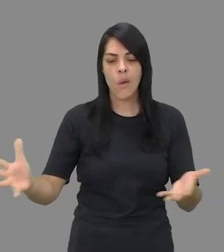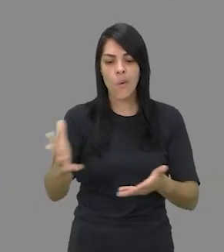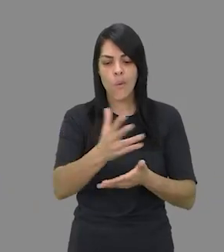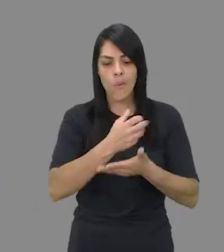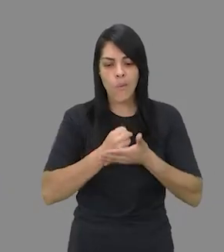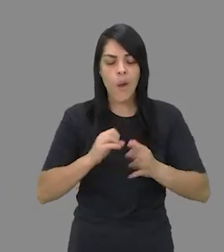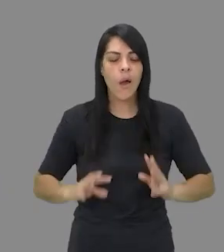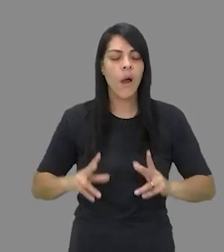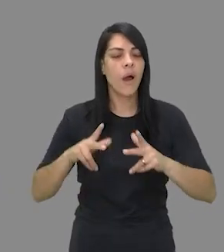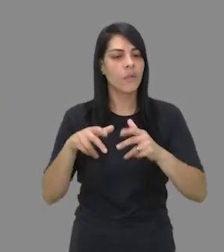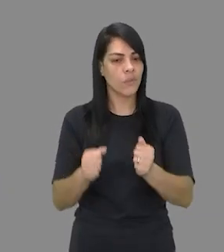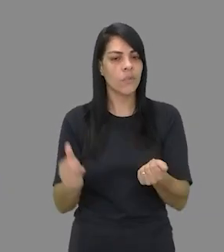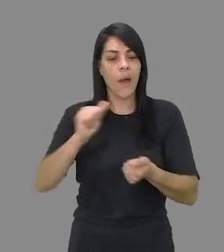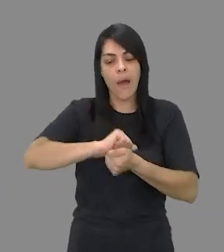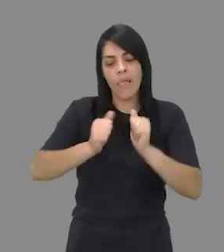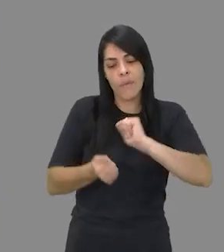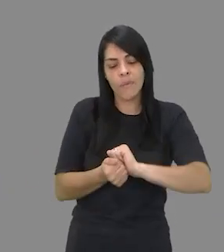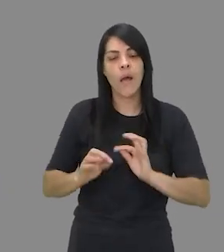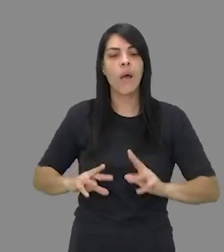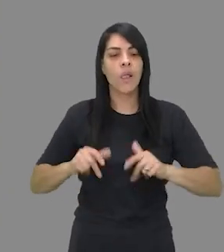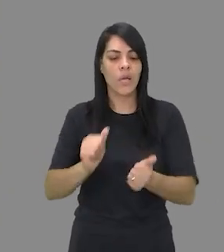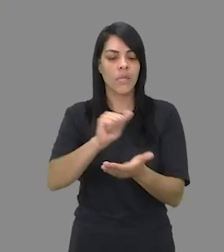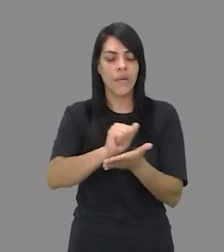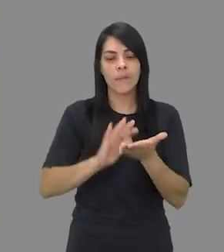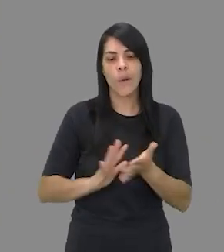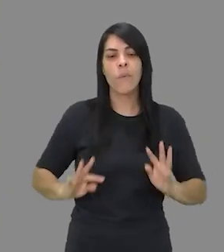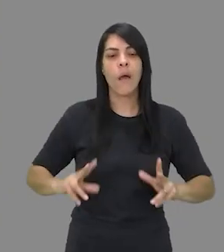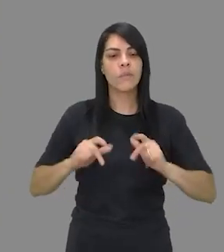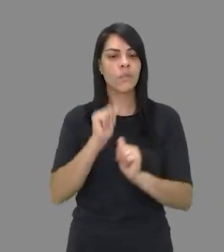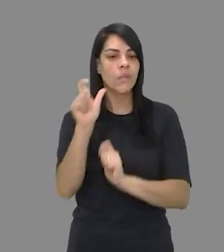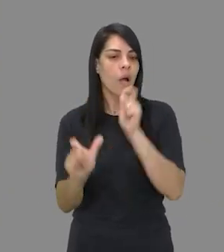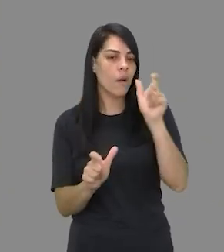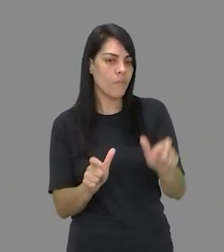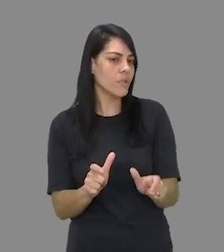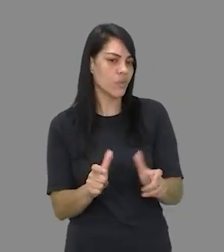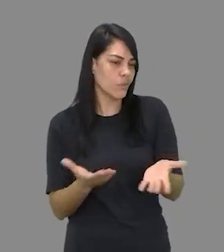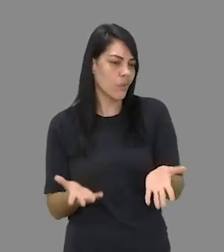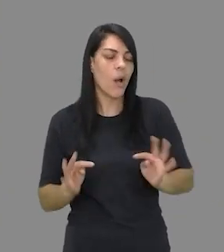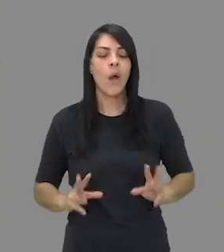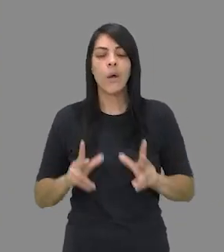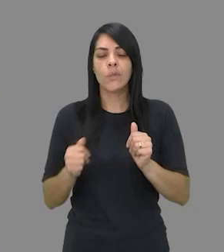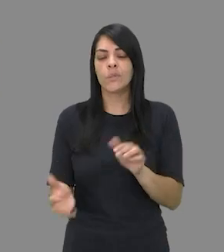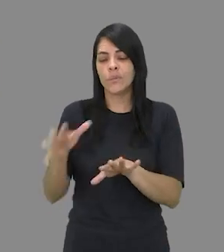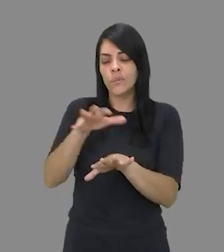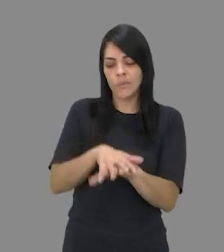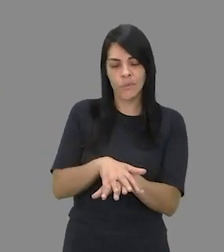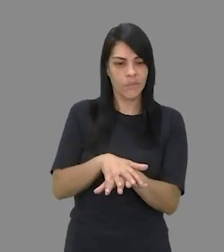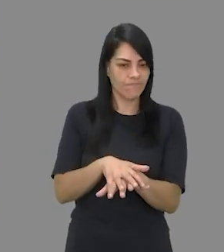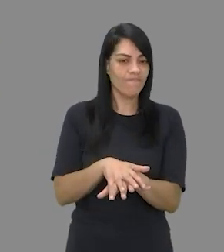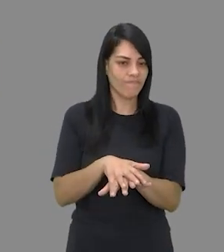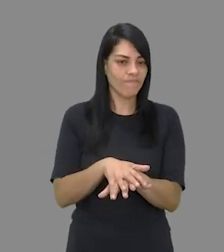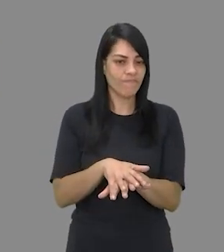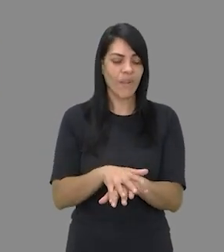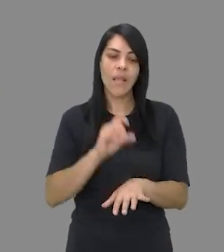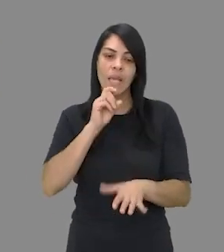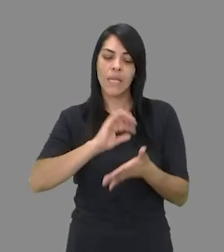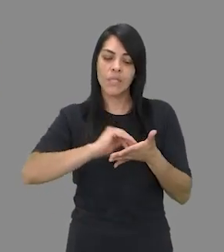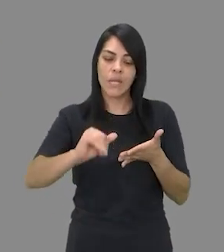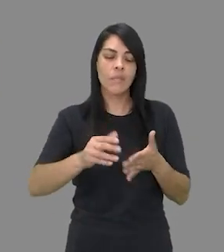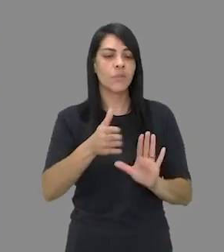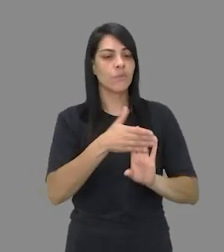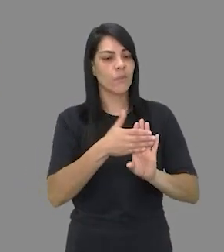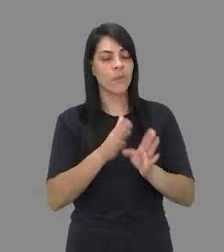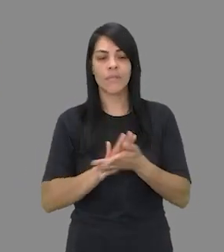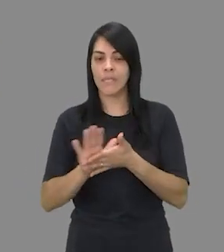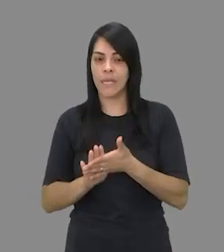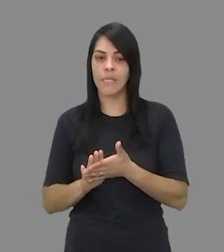tentar adaptar as atividades para que todos, sem exceção, ninguém seja excluído de proposta nenhuma. E a gente tem a possibilidade